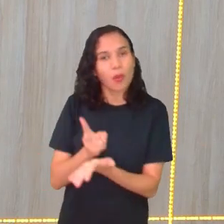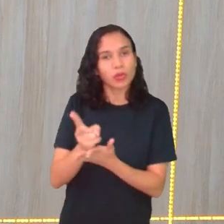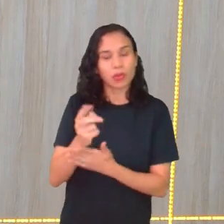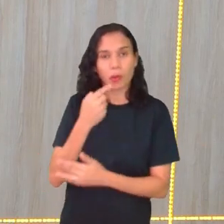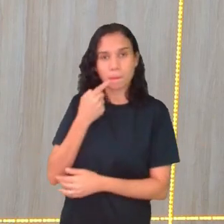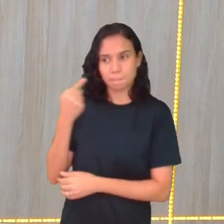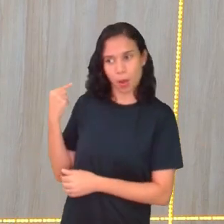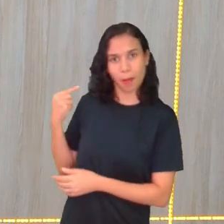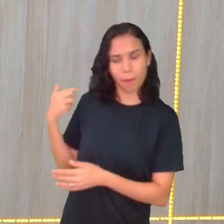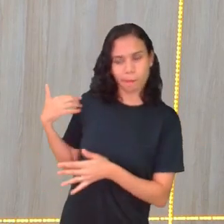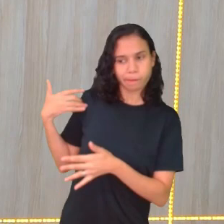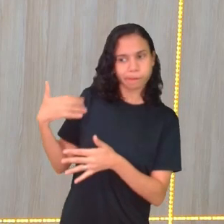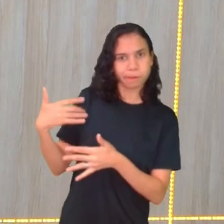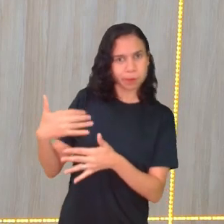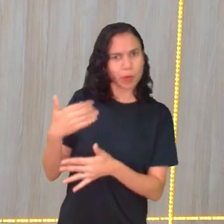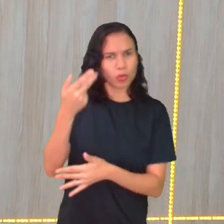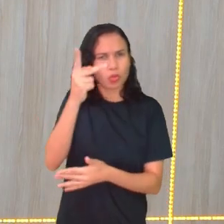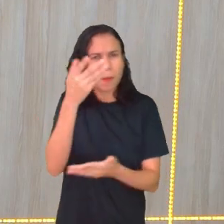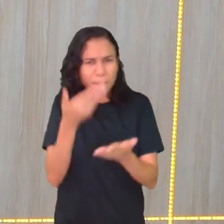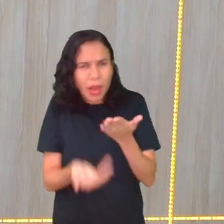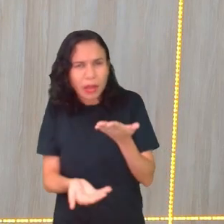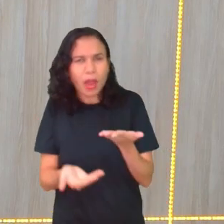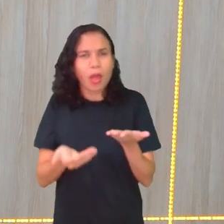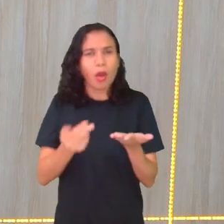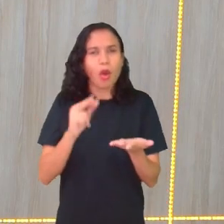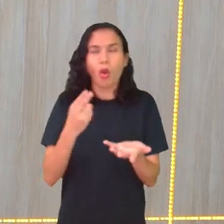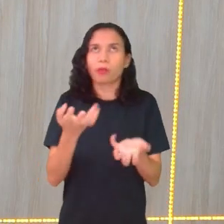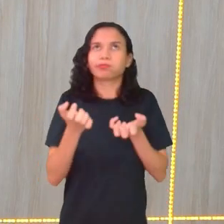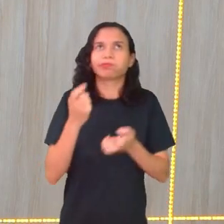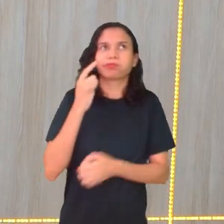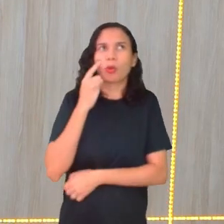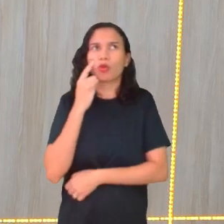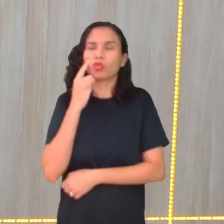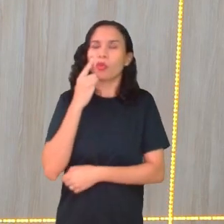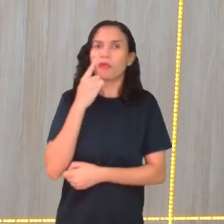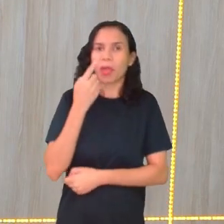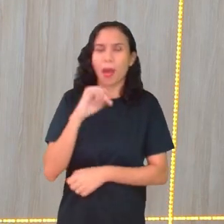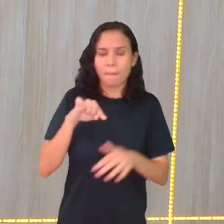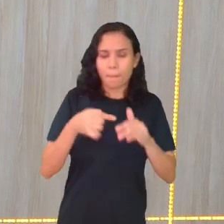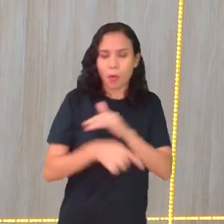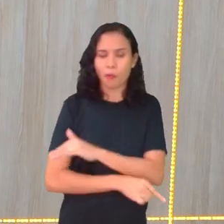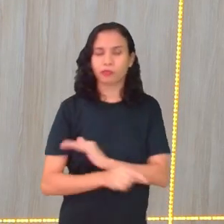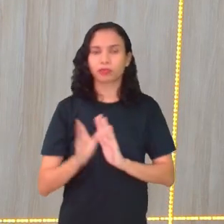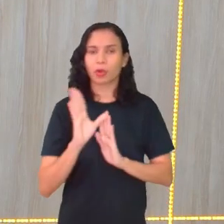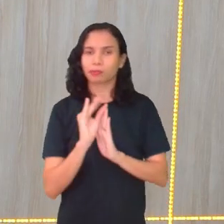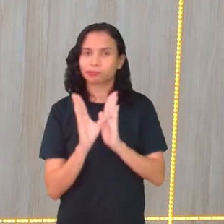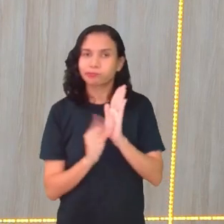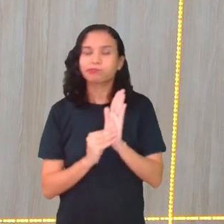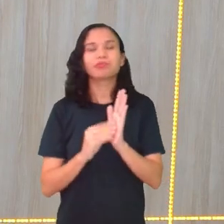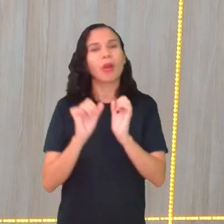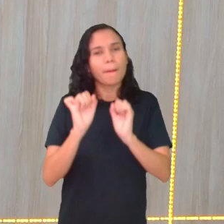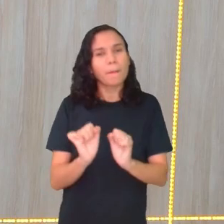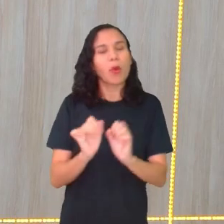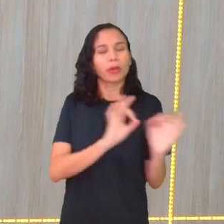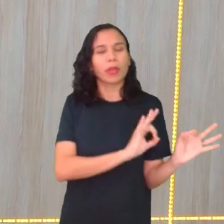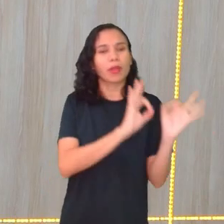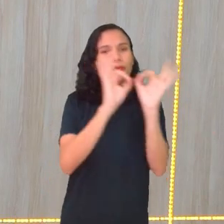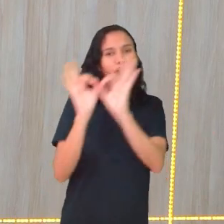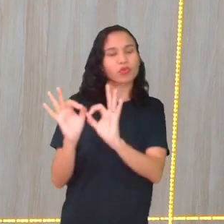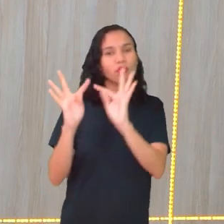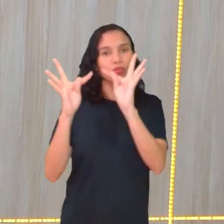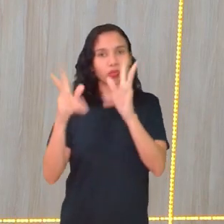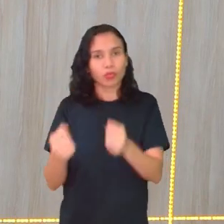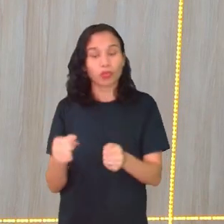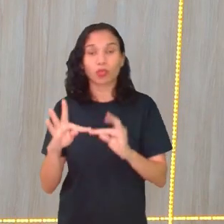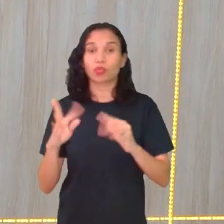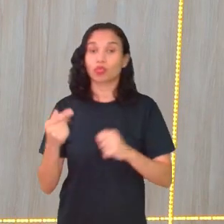aula passada. Caso você tenha perdido, se você quiser tirar alguma dúvida, quiser aprofundar, você pode voltar. Estão todas aqui no nosso